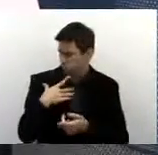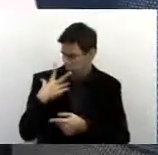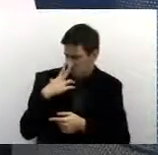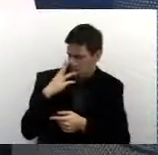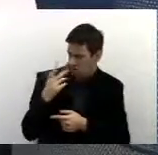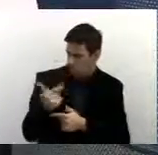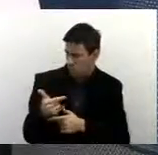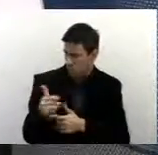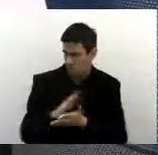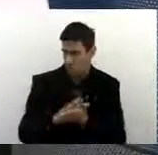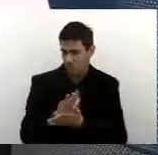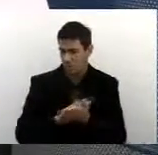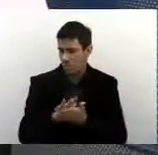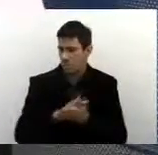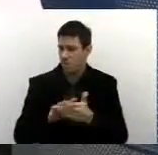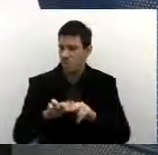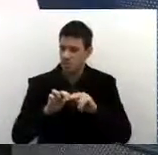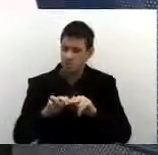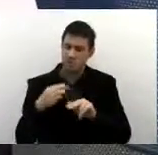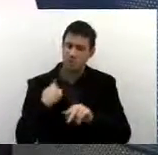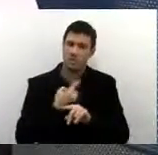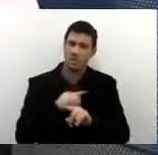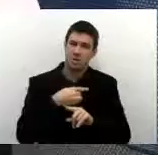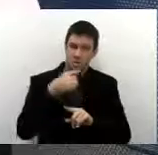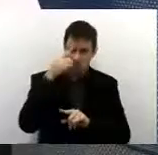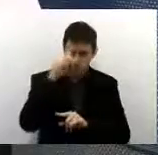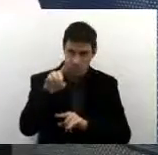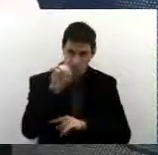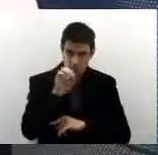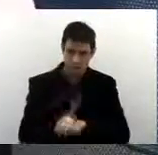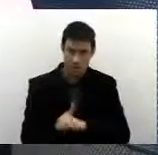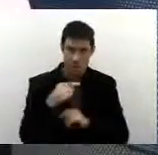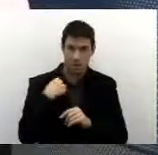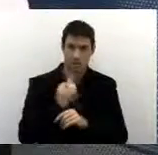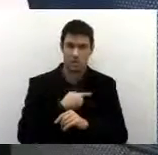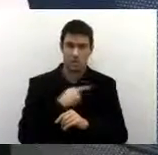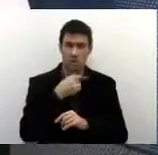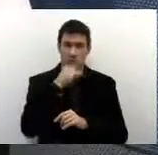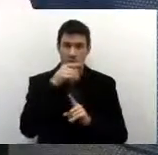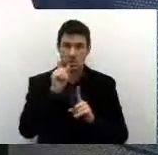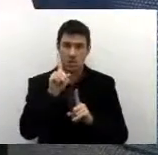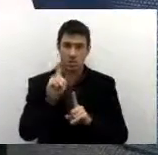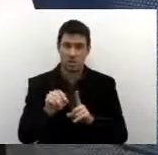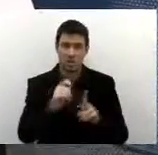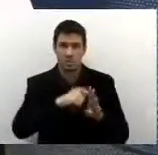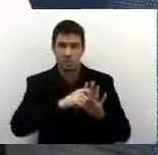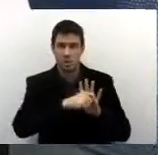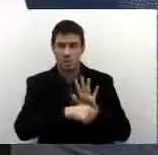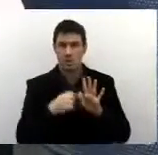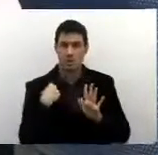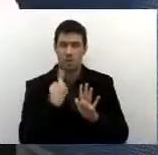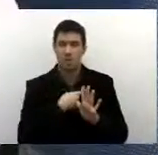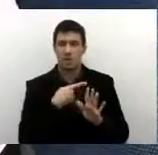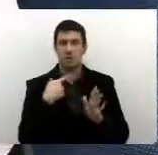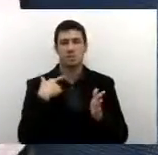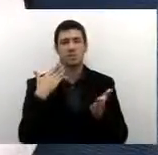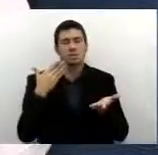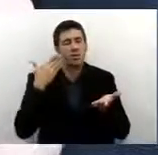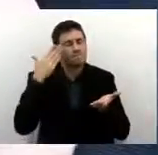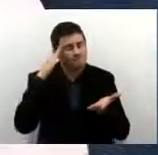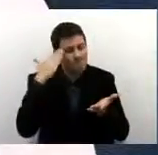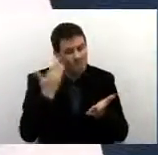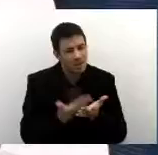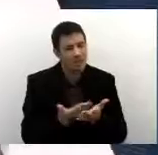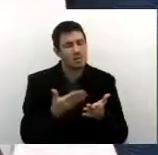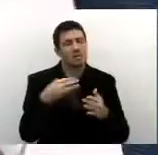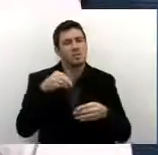Não penso assim, porque eu acredito que no meu primeiro mandato, né, a gente está aí nos 10 meses de mandato, a gente está fazendo valer o regimento interno da